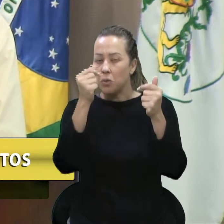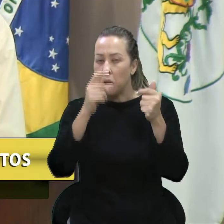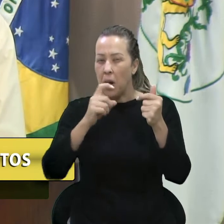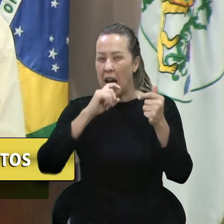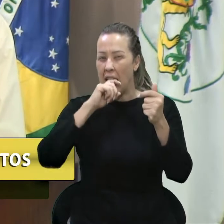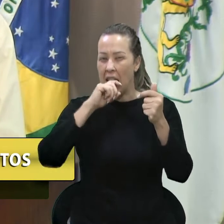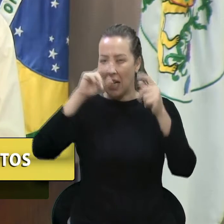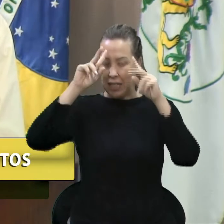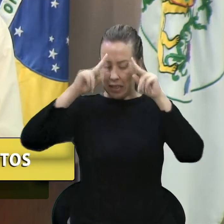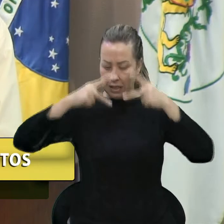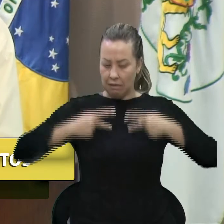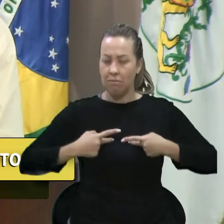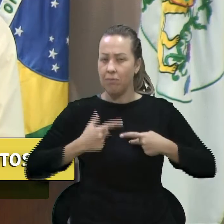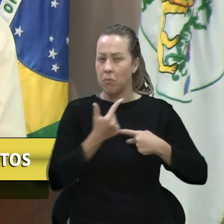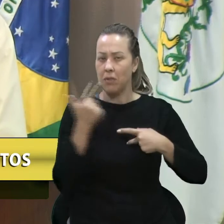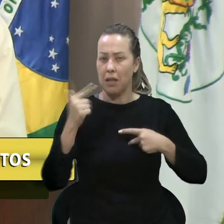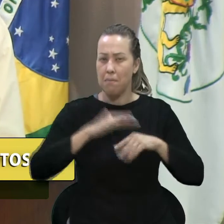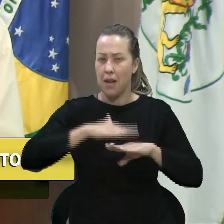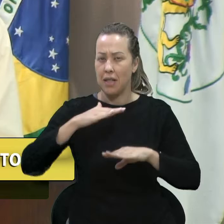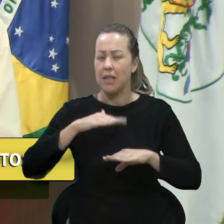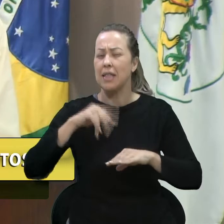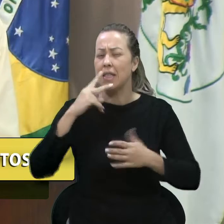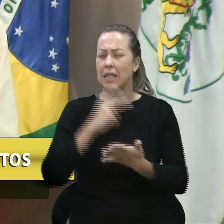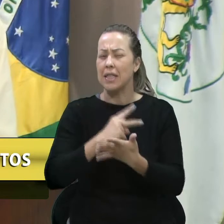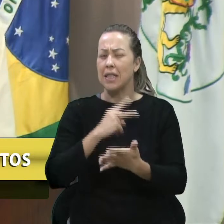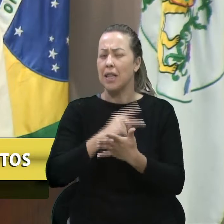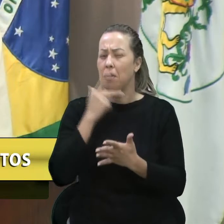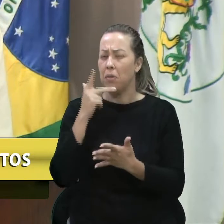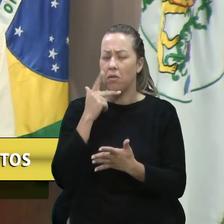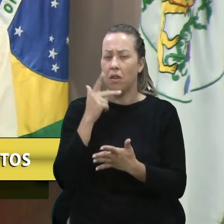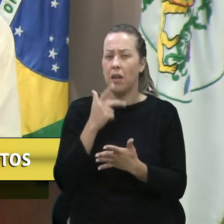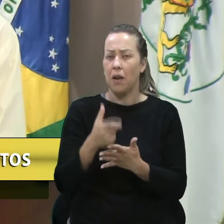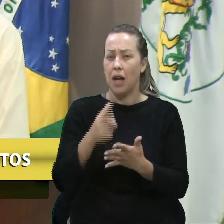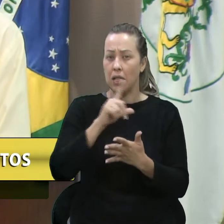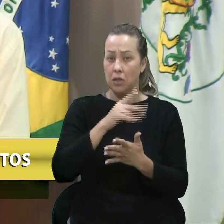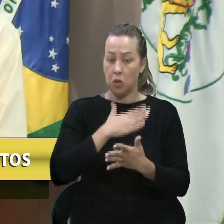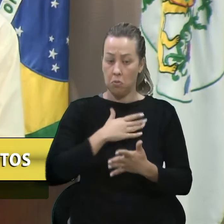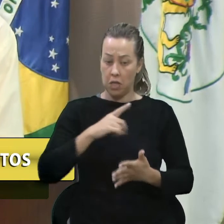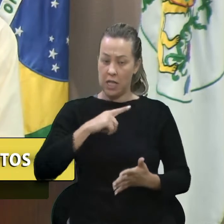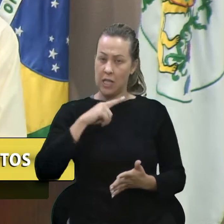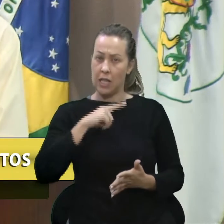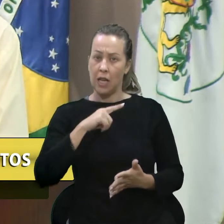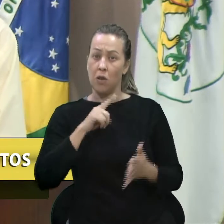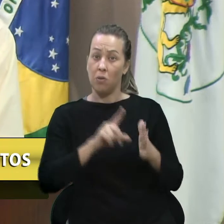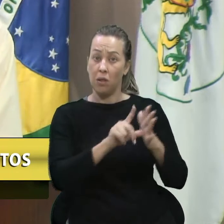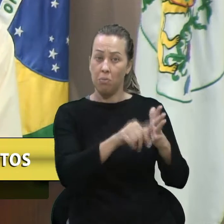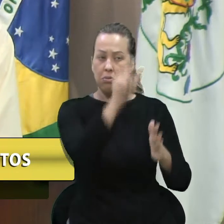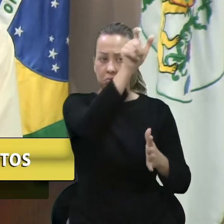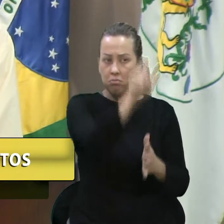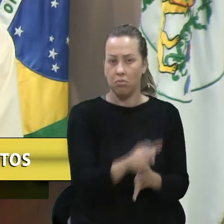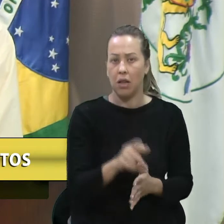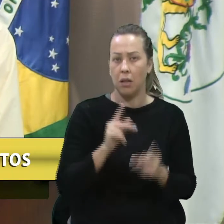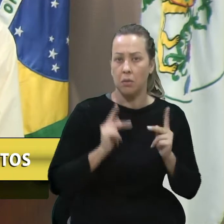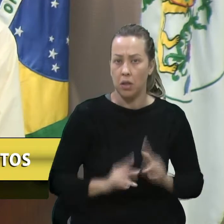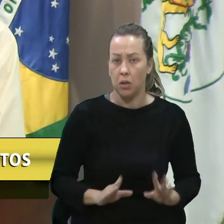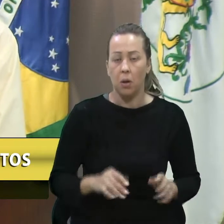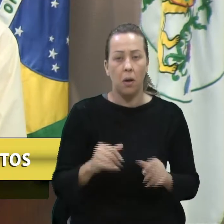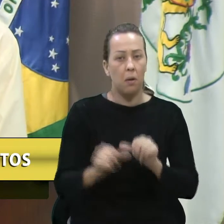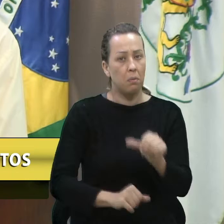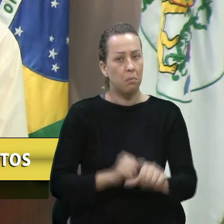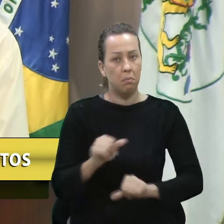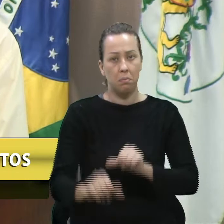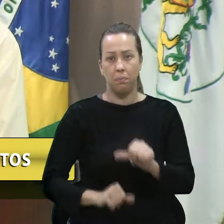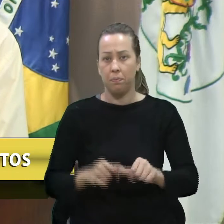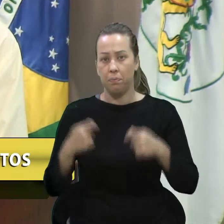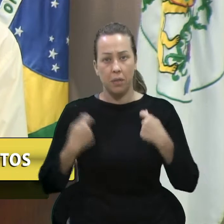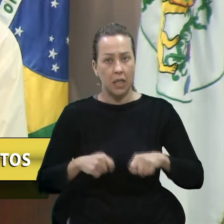insensatez, né? Aqui é aquela velha história, né? Antes o ter e depois o ser. Nós precisamos muito de ter